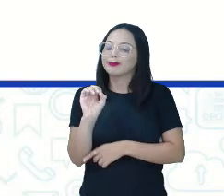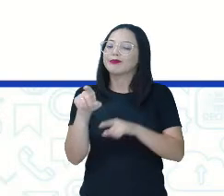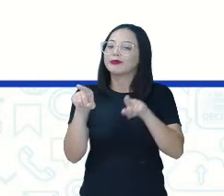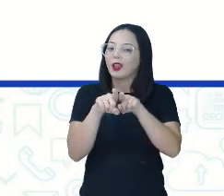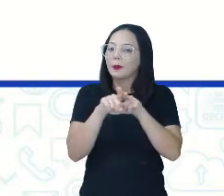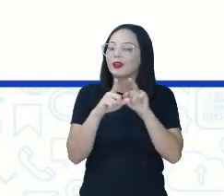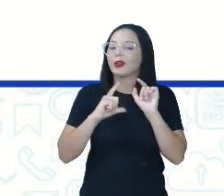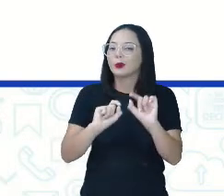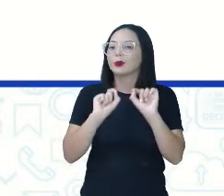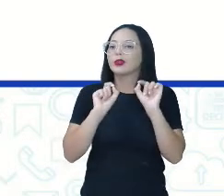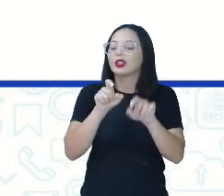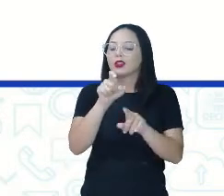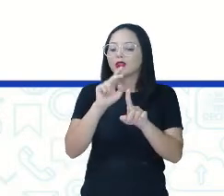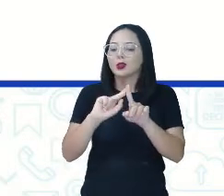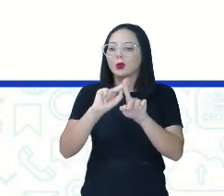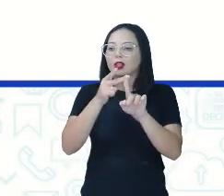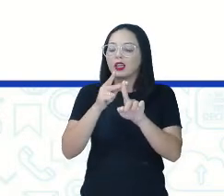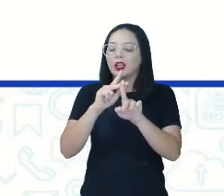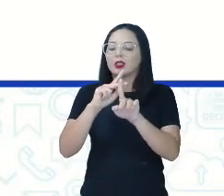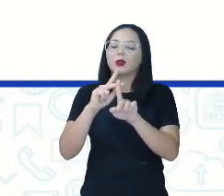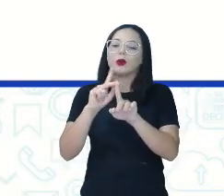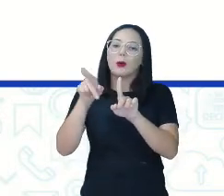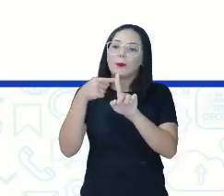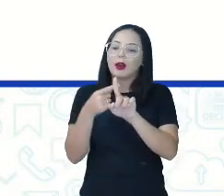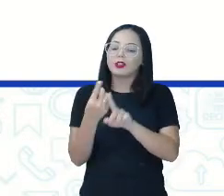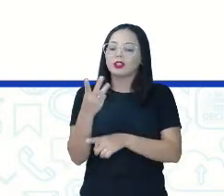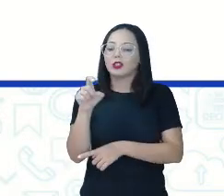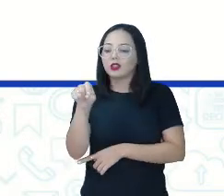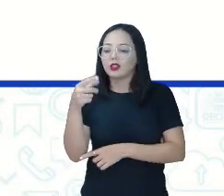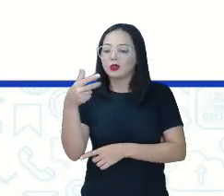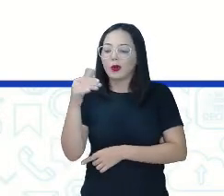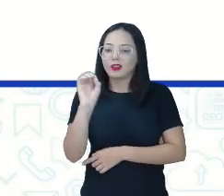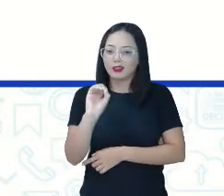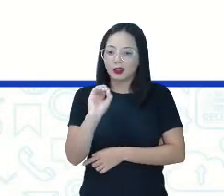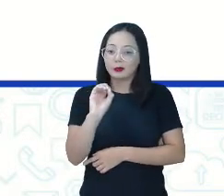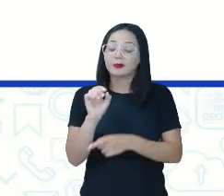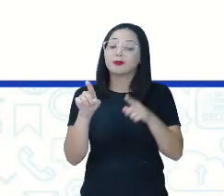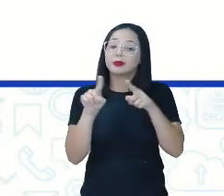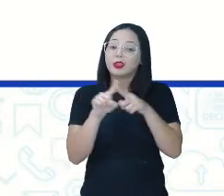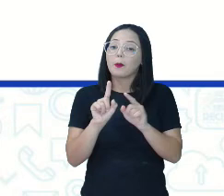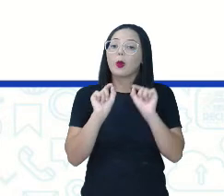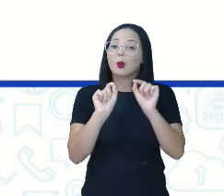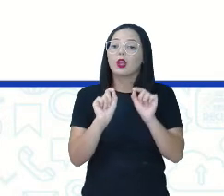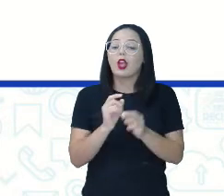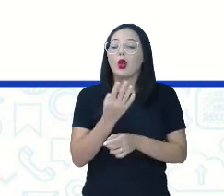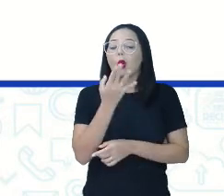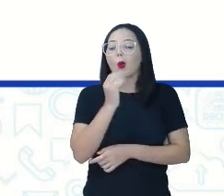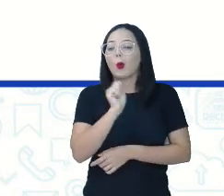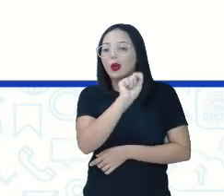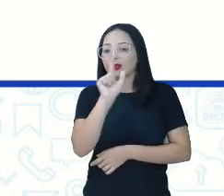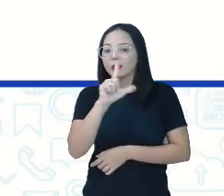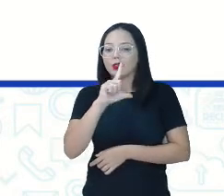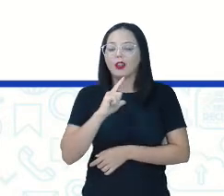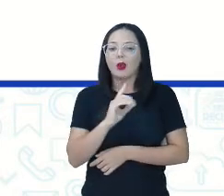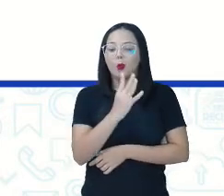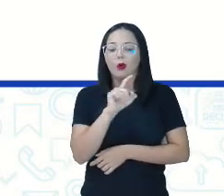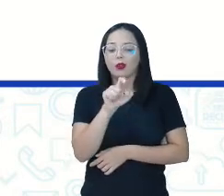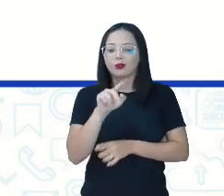Tenho também ali, ó, x² mais 3x igual a 0. E lá embaixo de azul,